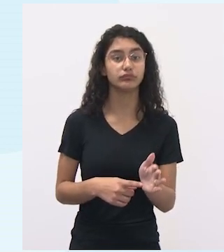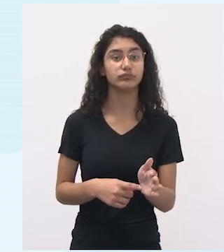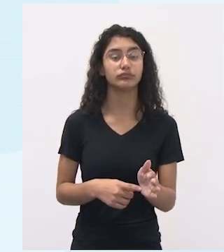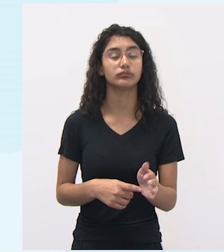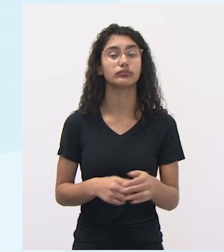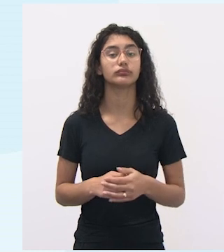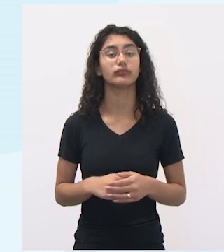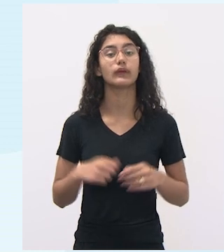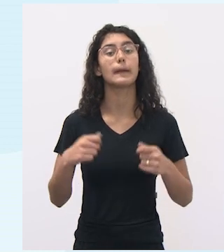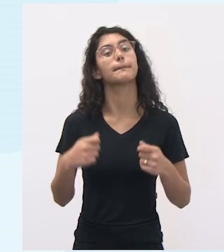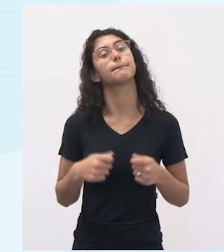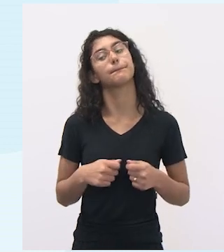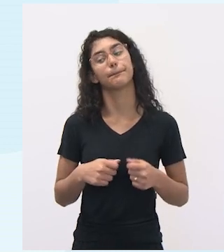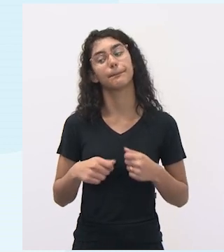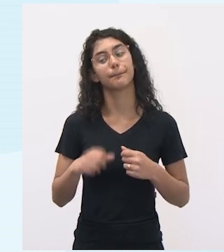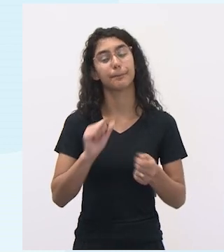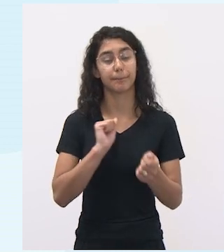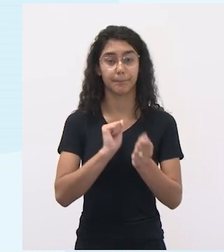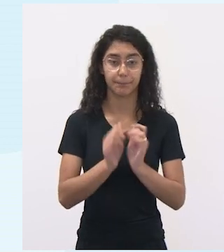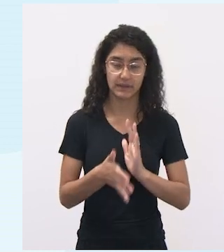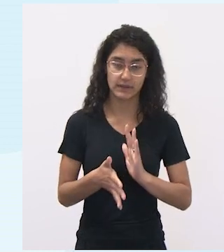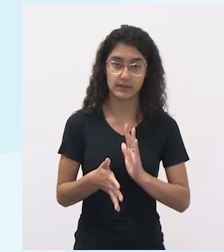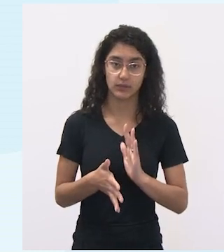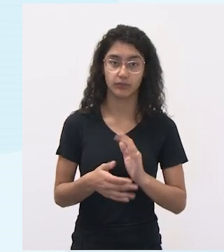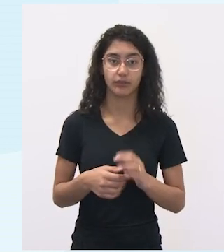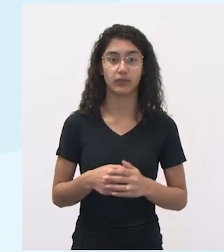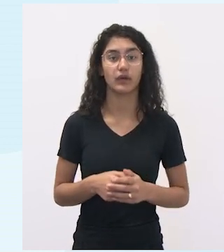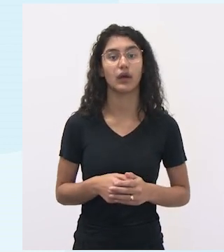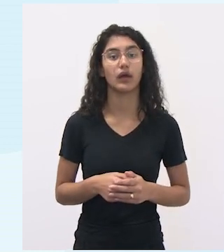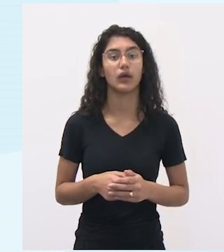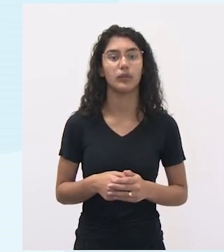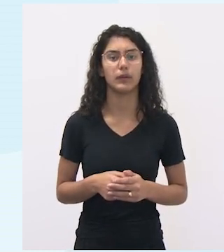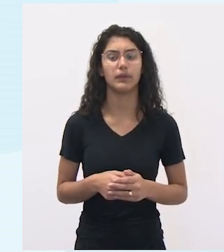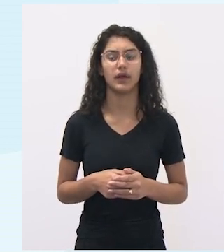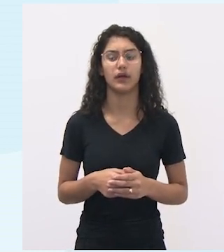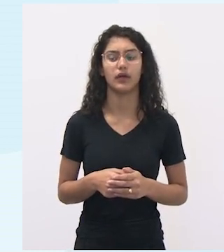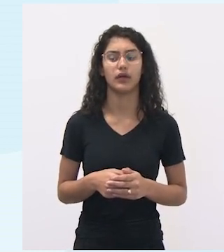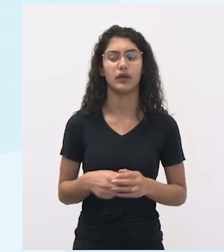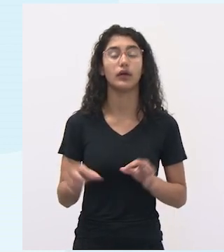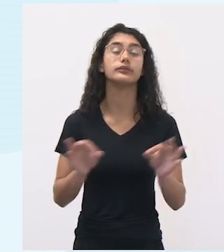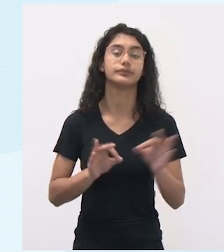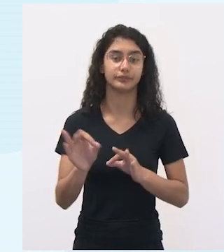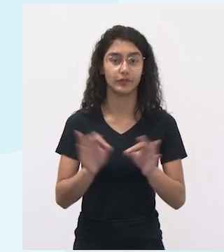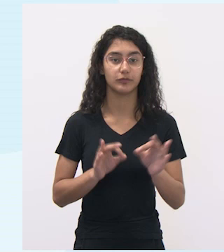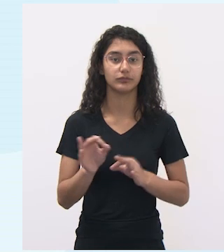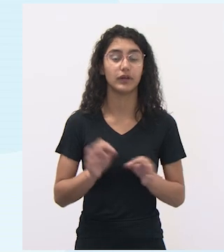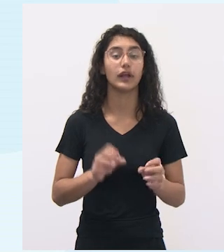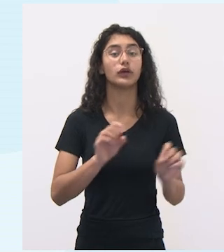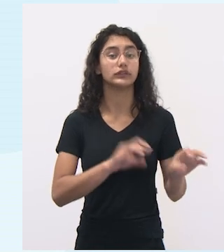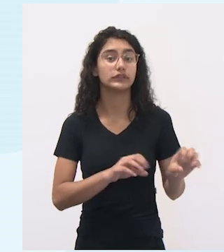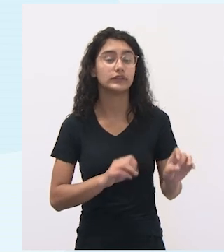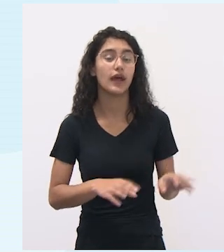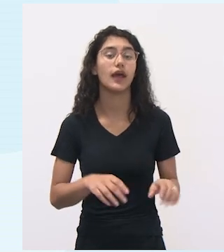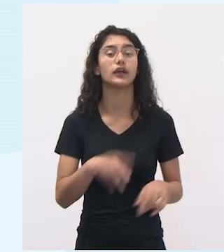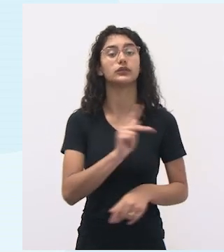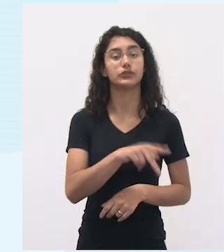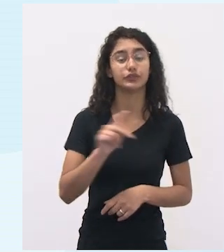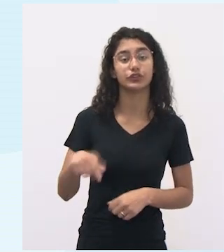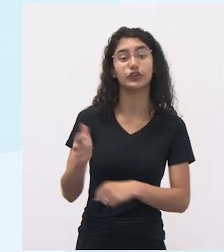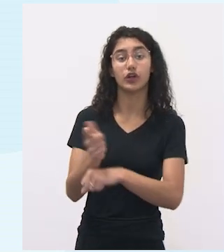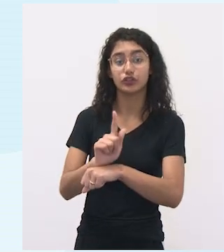intervenção, né? Preparar os nossos técnicos, preparar os nossos professores, os nossos gestores